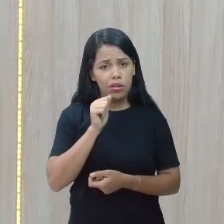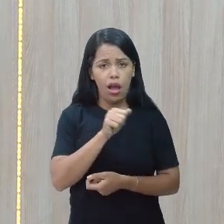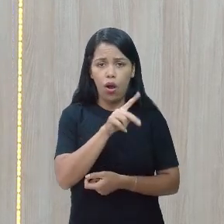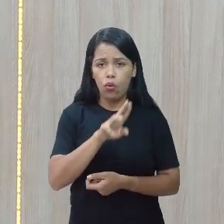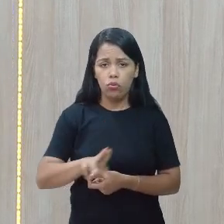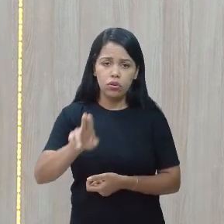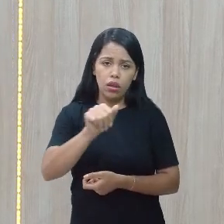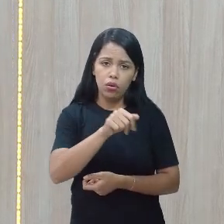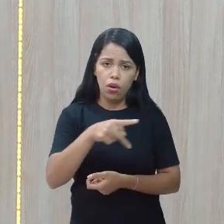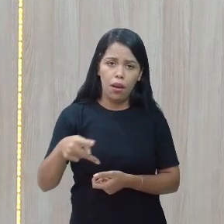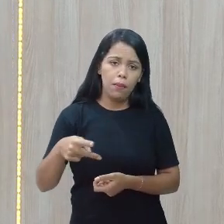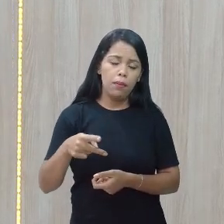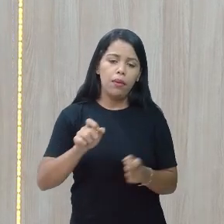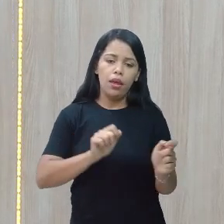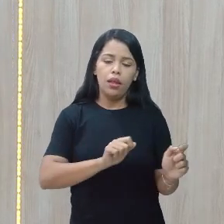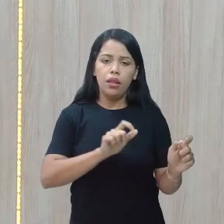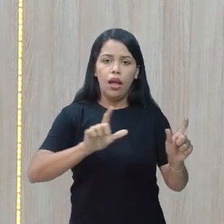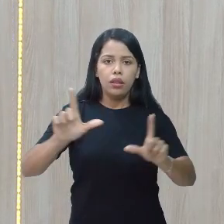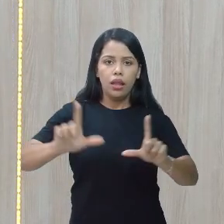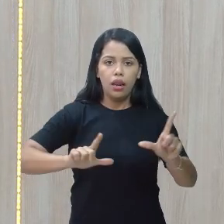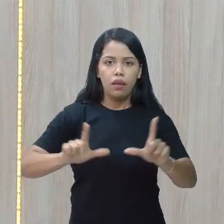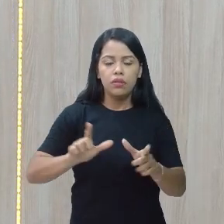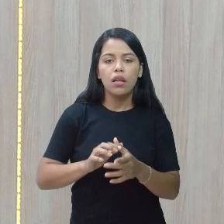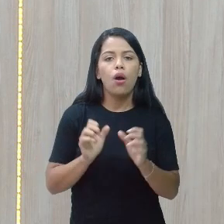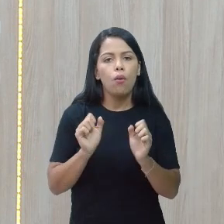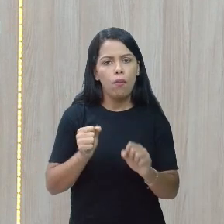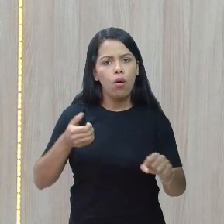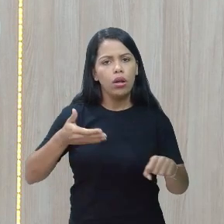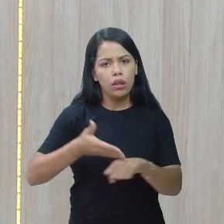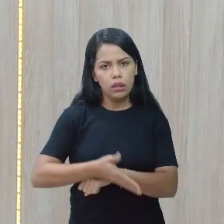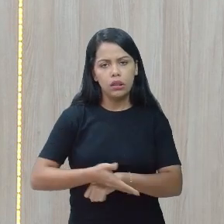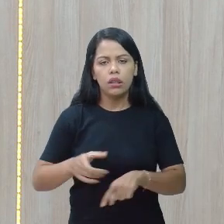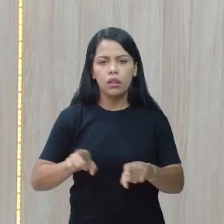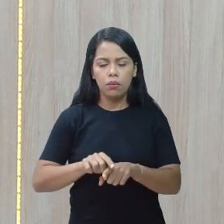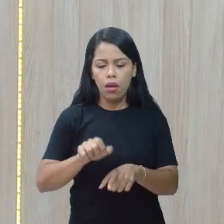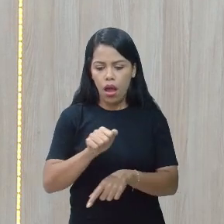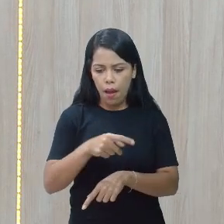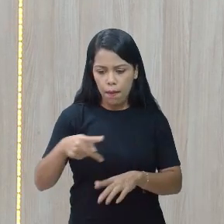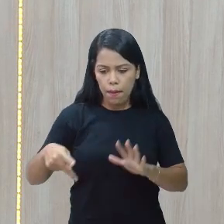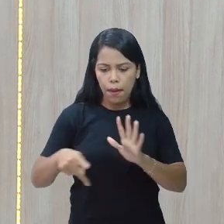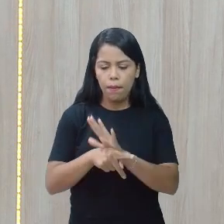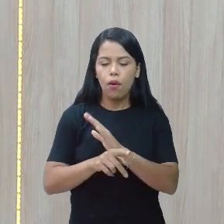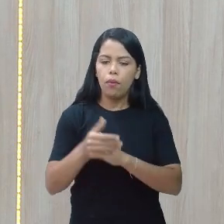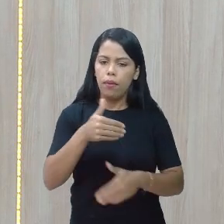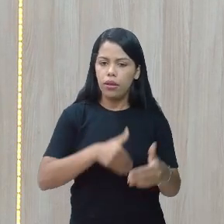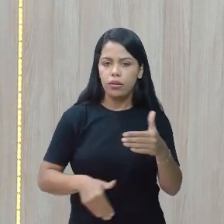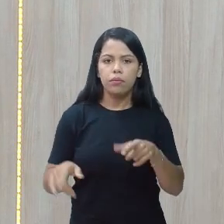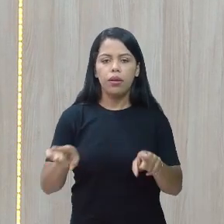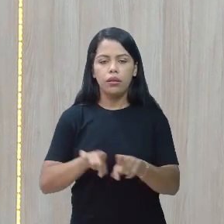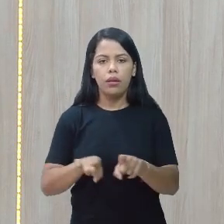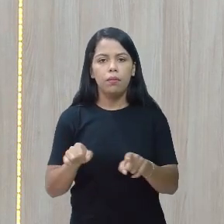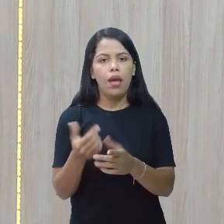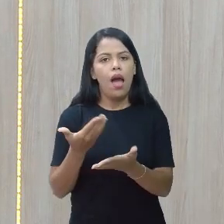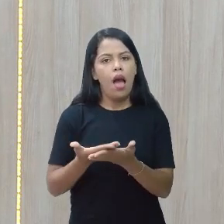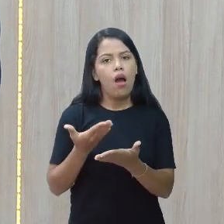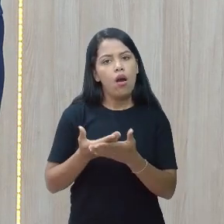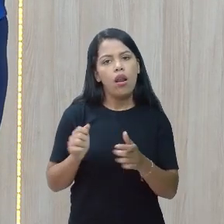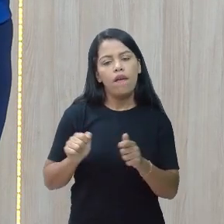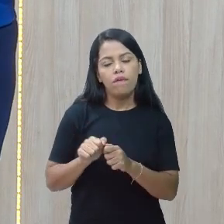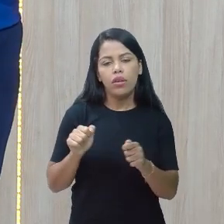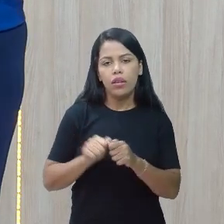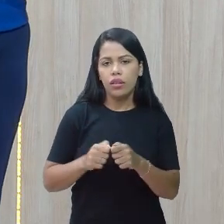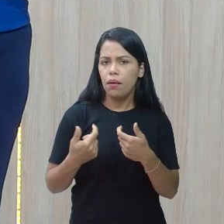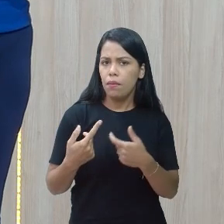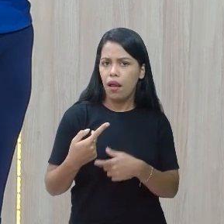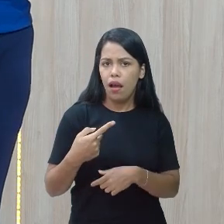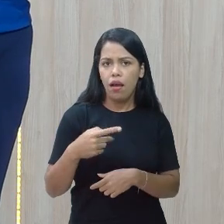aplicativo, está só na televisão, assistindo pela televisão, pode entrar no aplicativo e participar, gente. A aula é feita para vocês e é muito